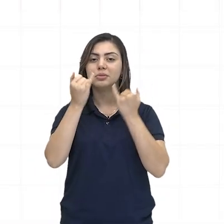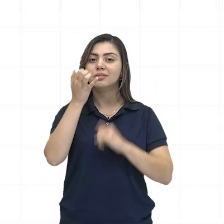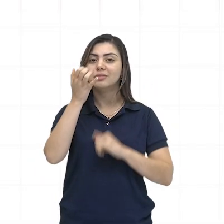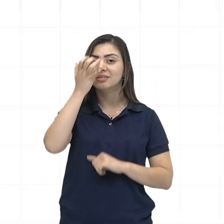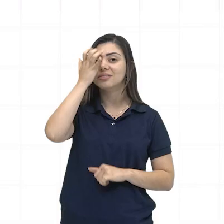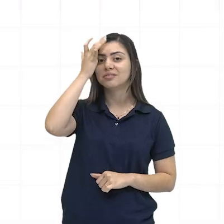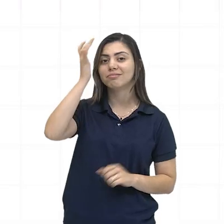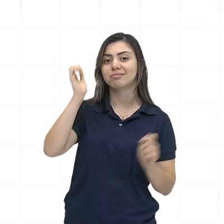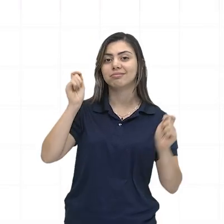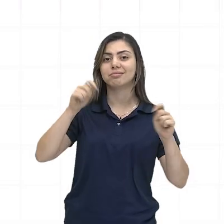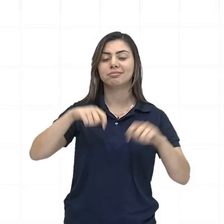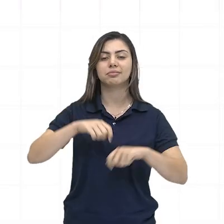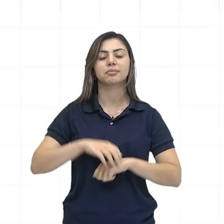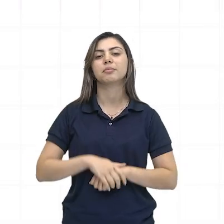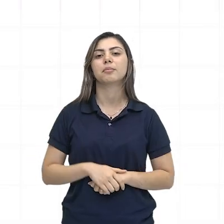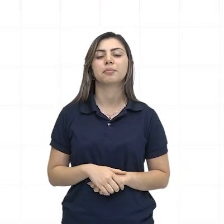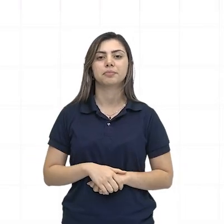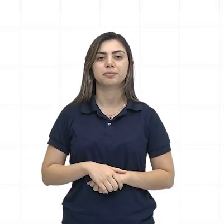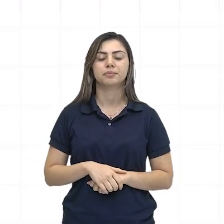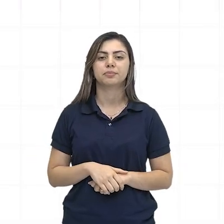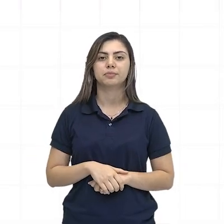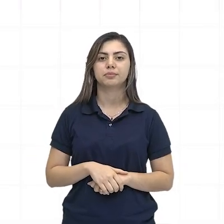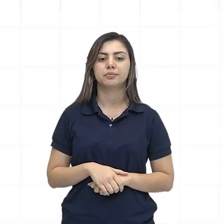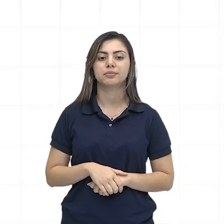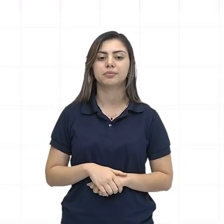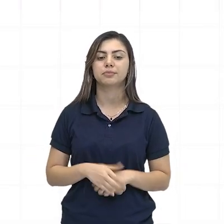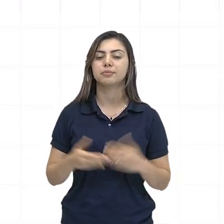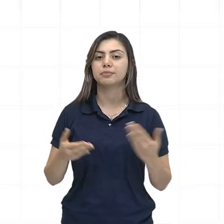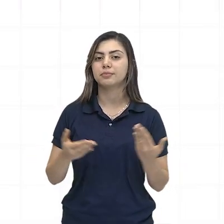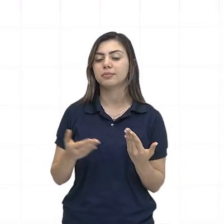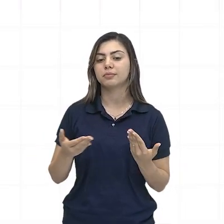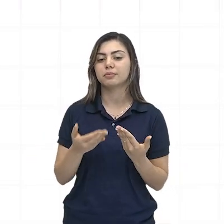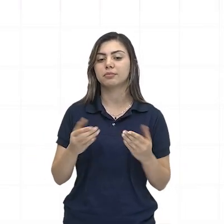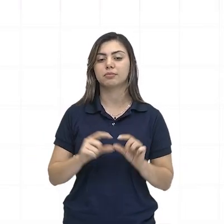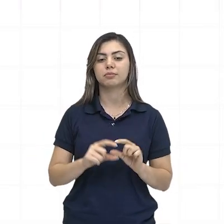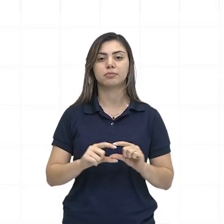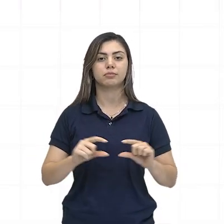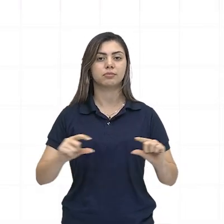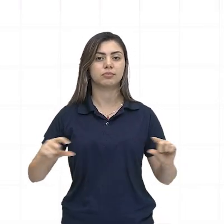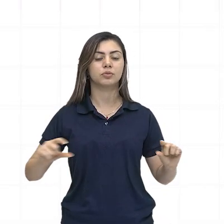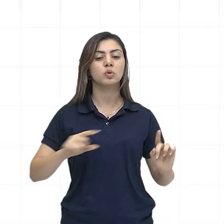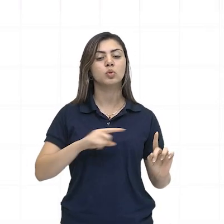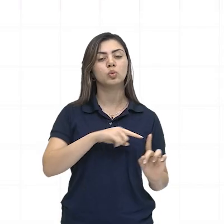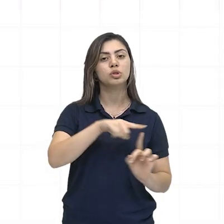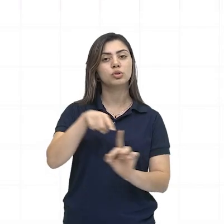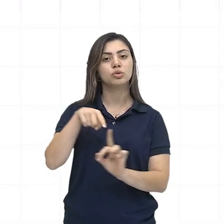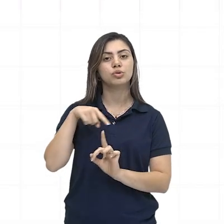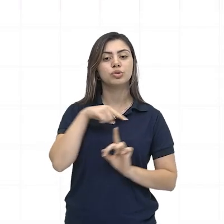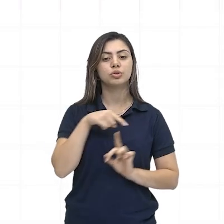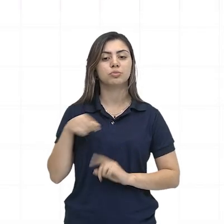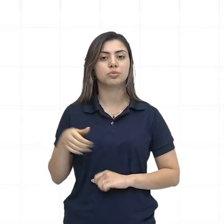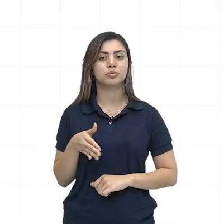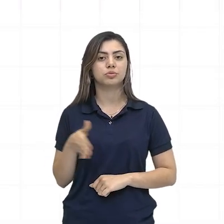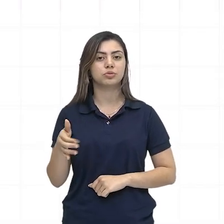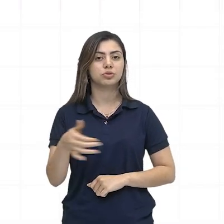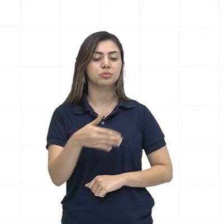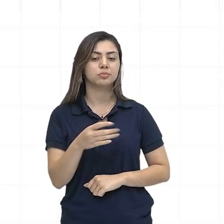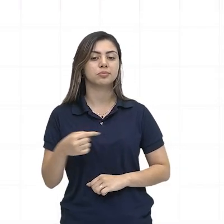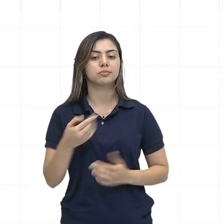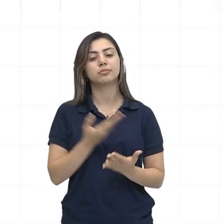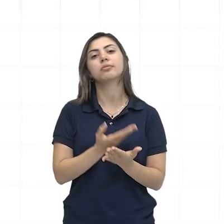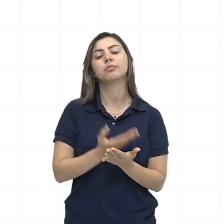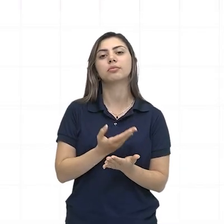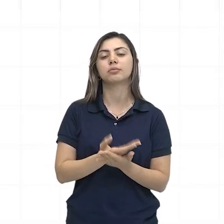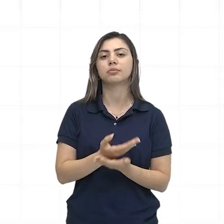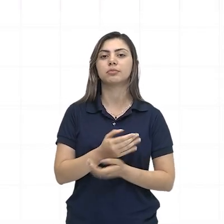Olha só. Então, aqui nós temos, né, as espécies, né, que no caso são as classes, que foram estudadas nessa nossa pesquisa